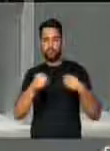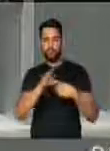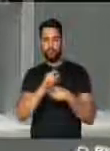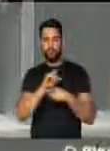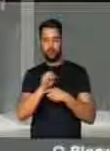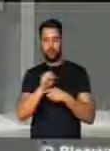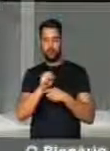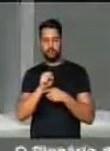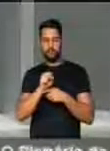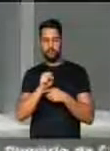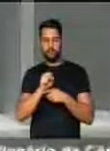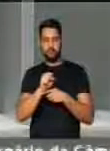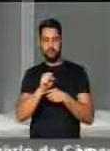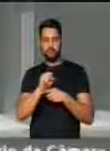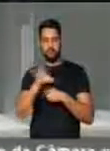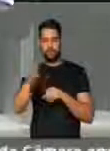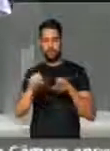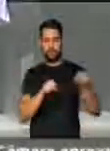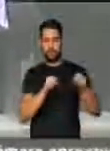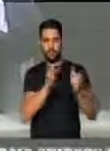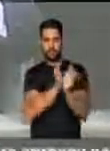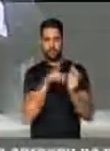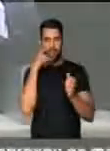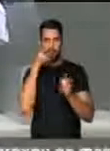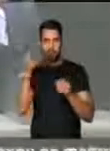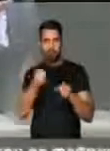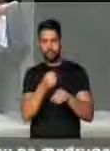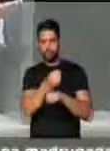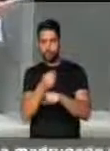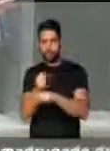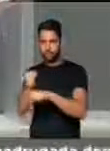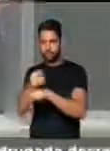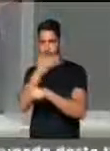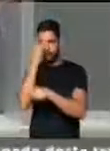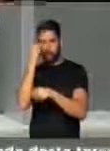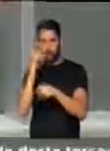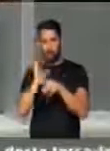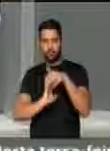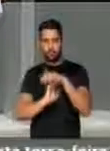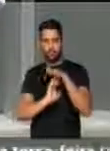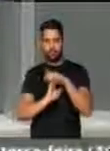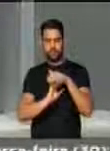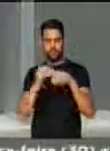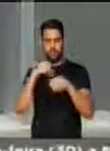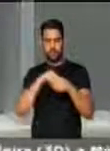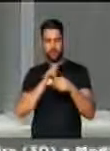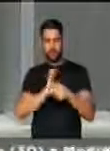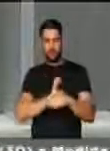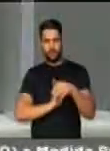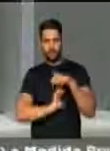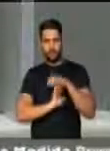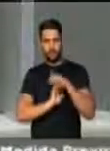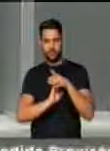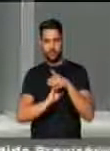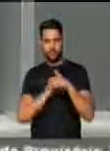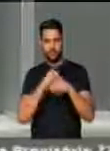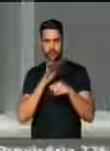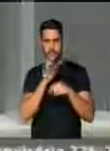cargos, alocar partidos, colocar pessoas nas estatais, para agradar